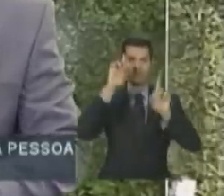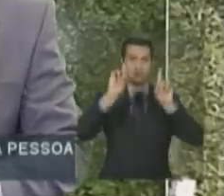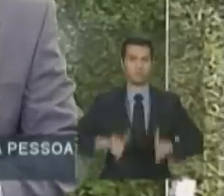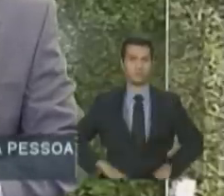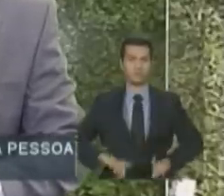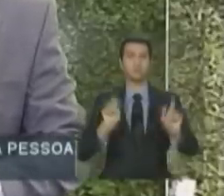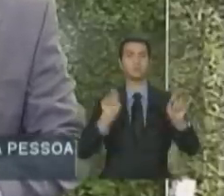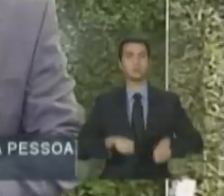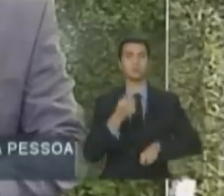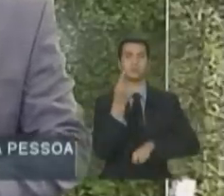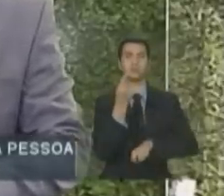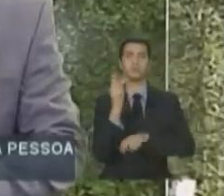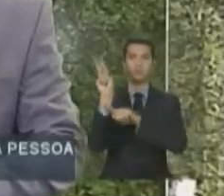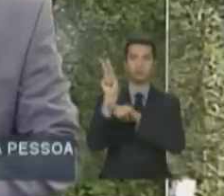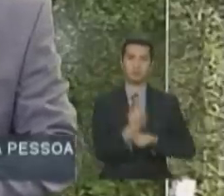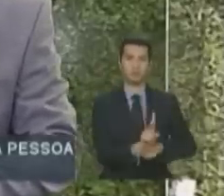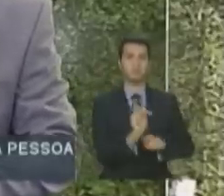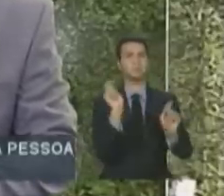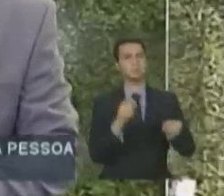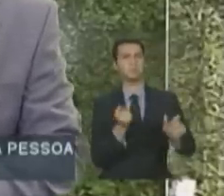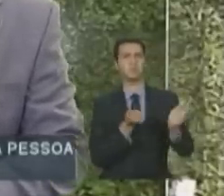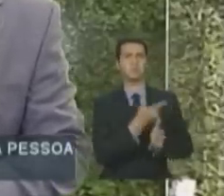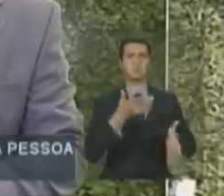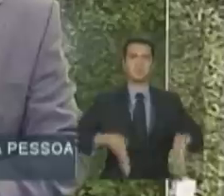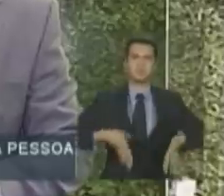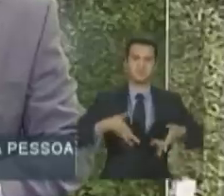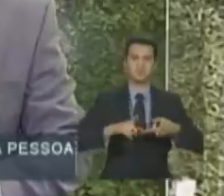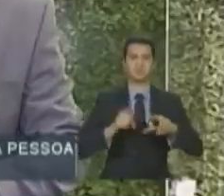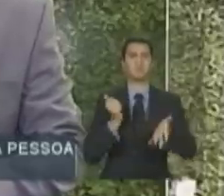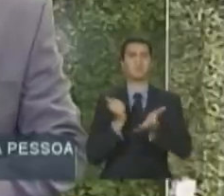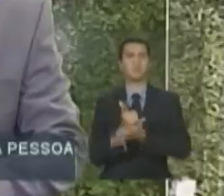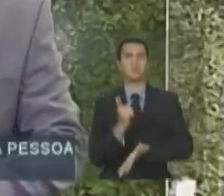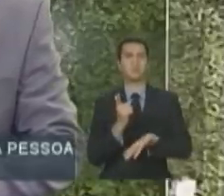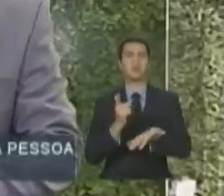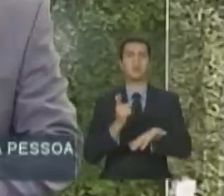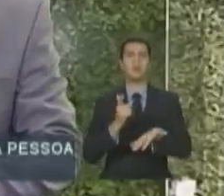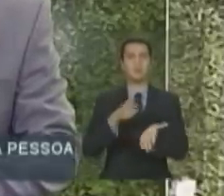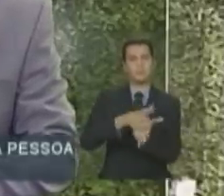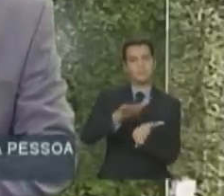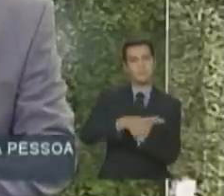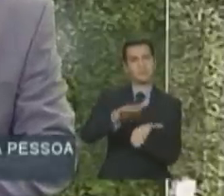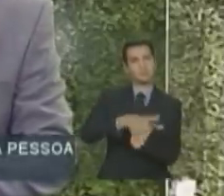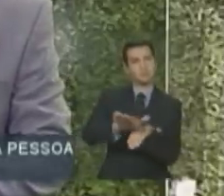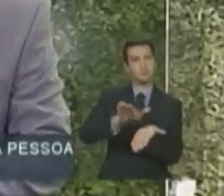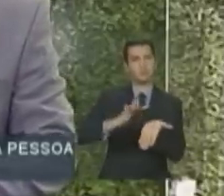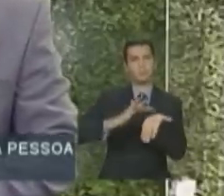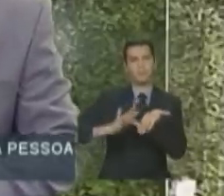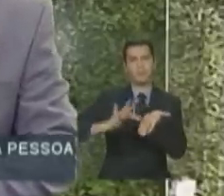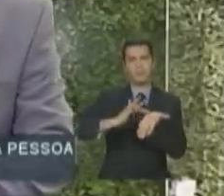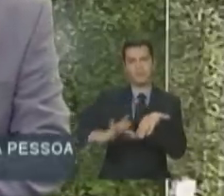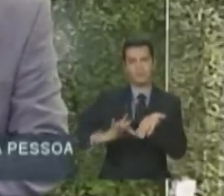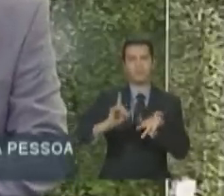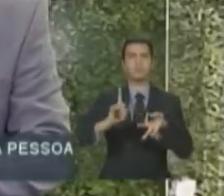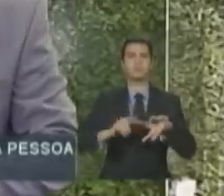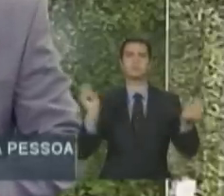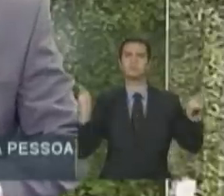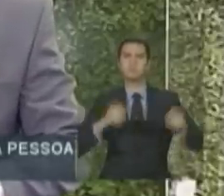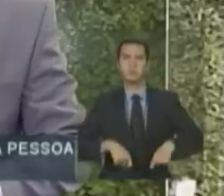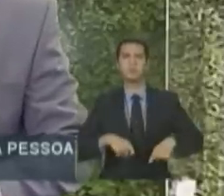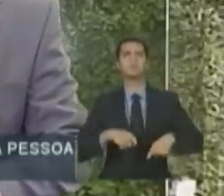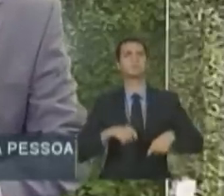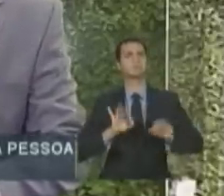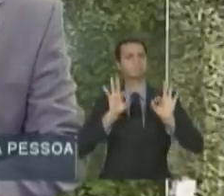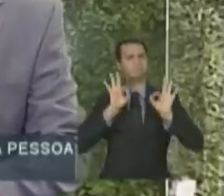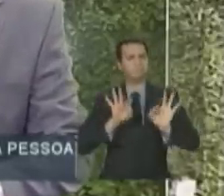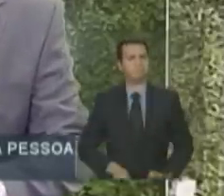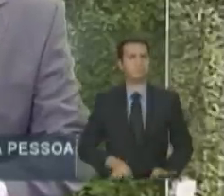acessar esse crédito, comprar sua cadeira de rodas, sua impressora Braille, enfim, ter mais autonomia, ter condição, ter